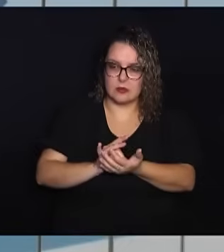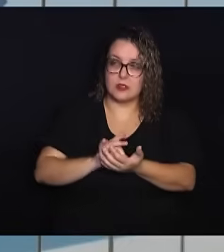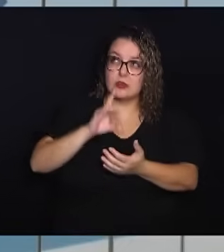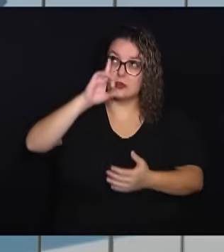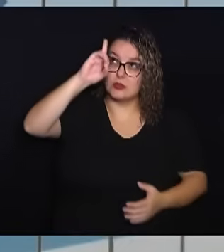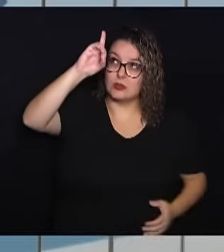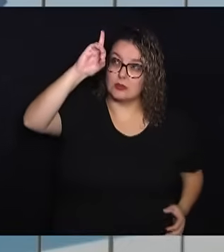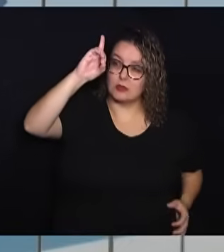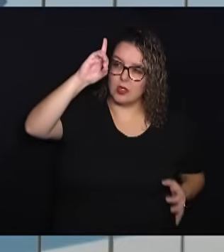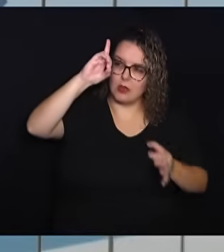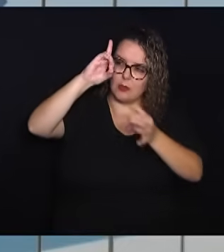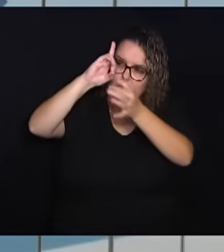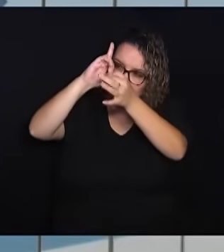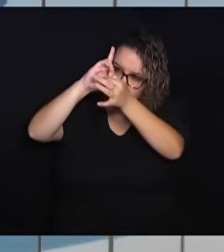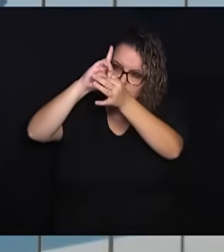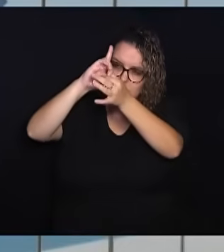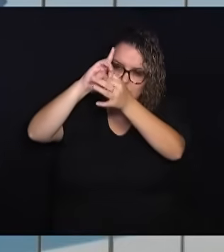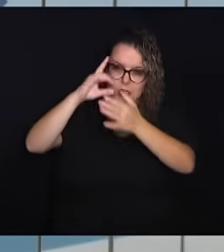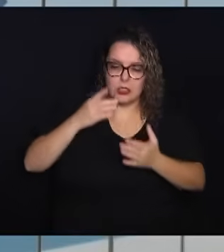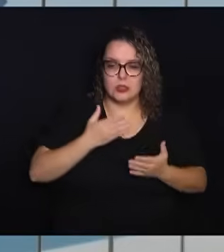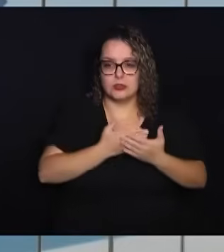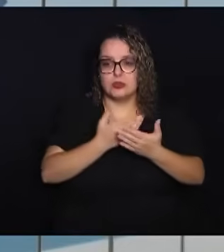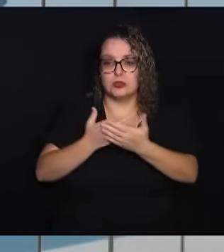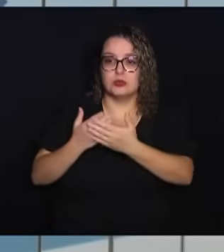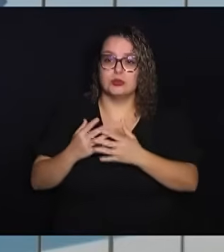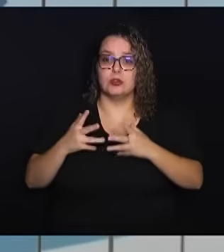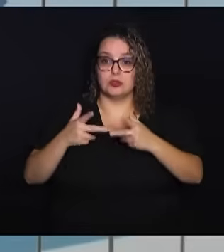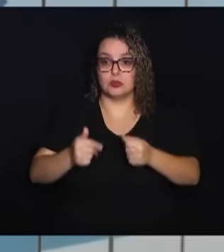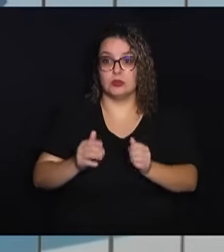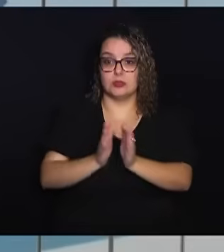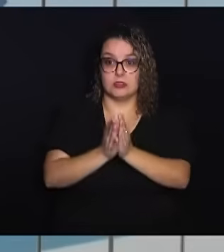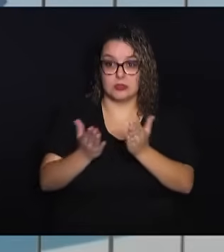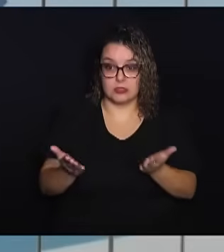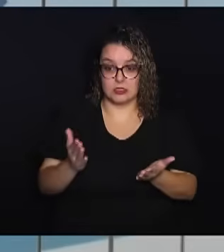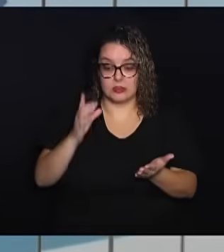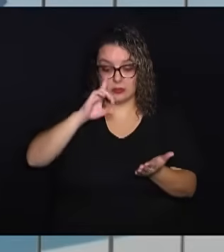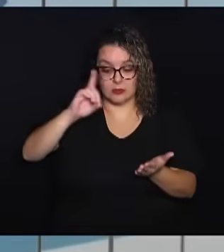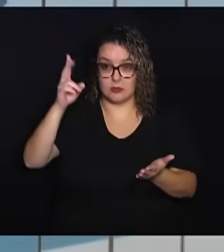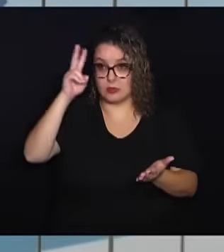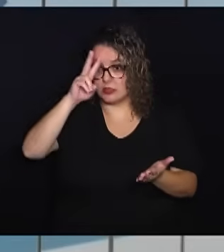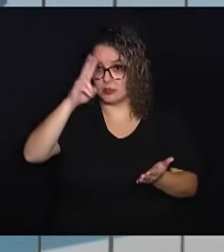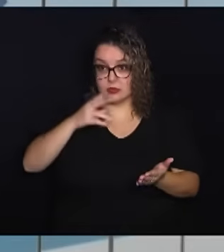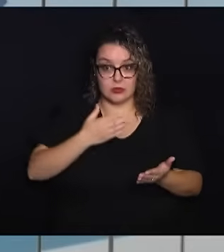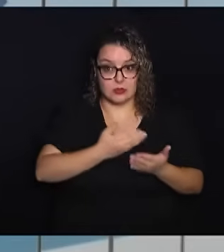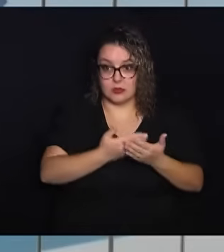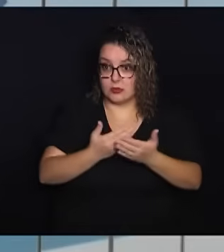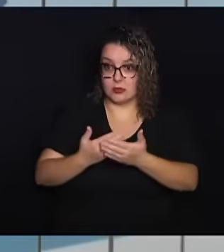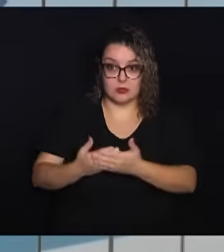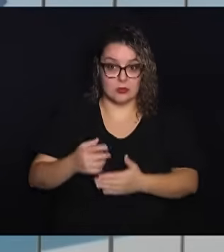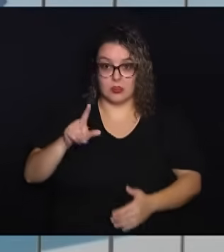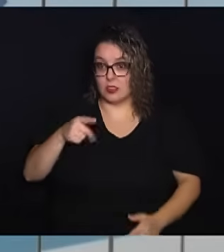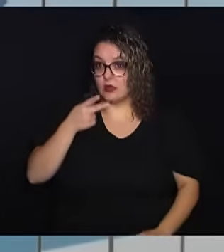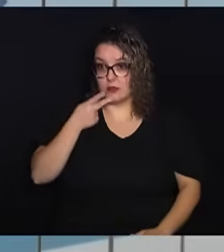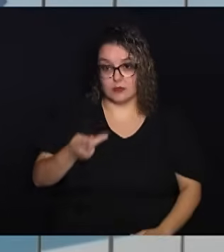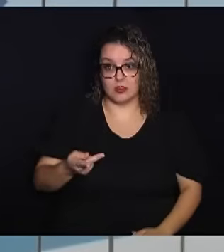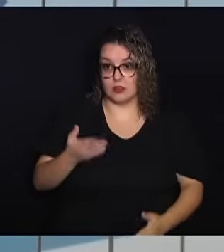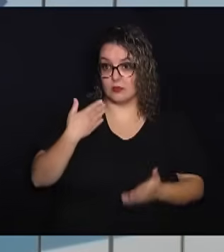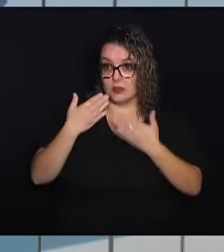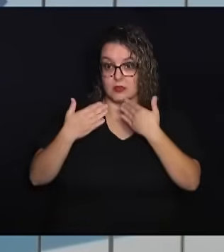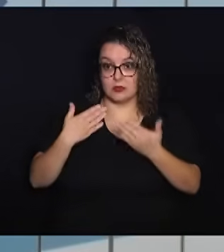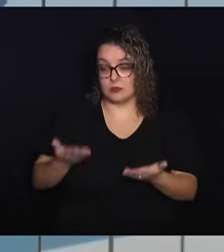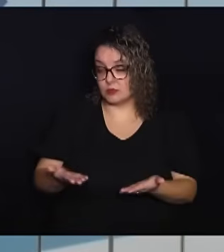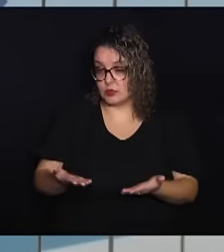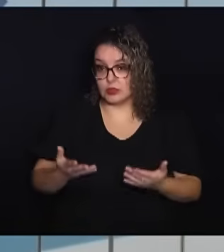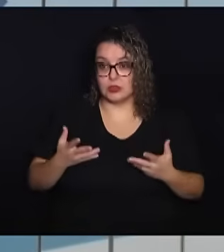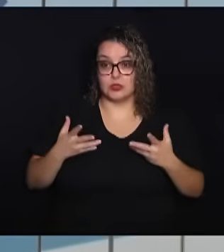que eu busquei estudar todas as histórias da Bíblia, é o que a gente falou aqui no bate-papo, né?